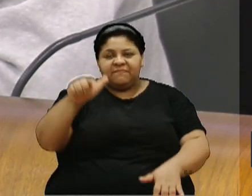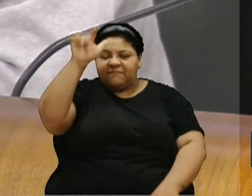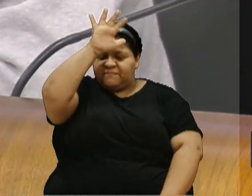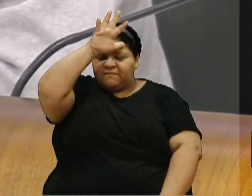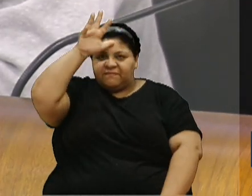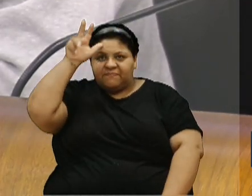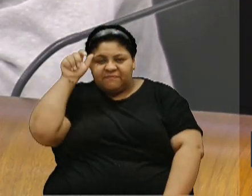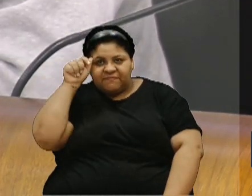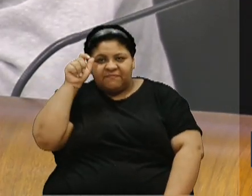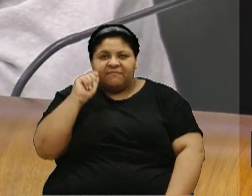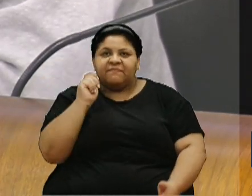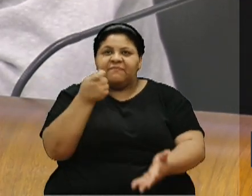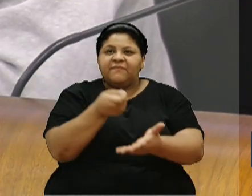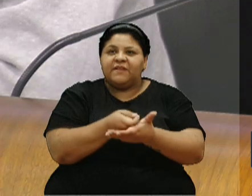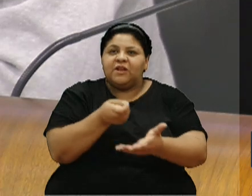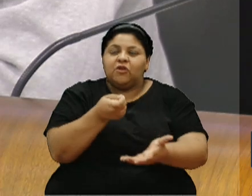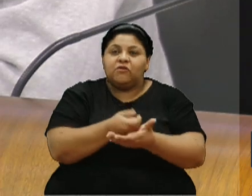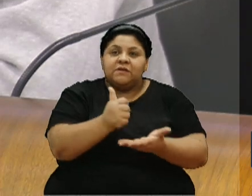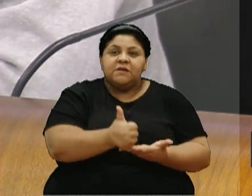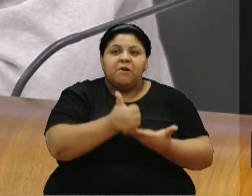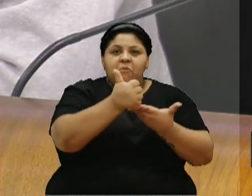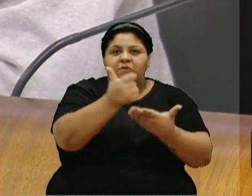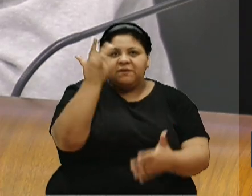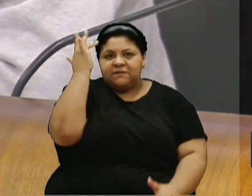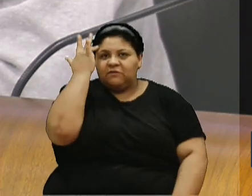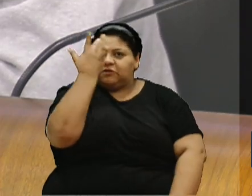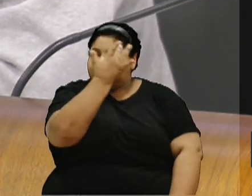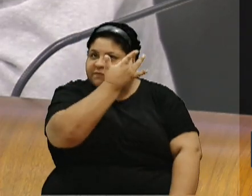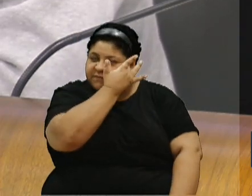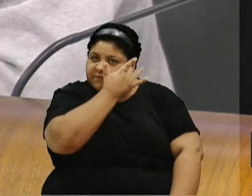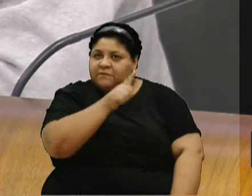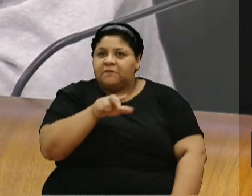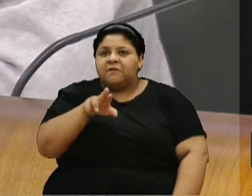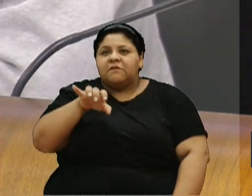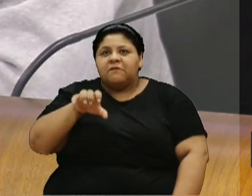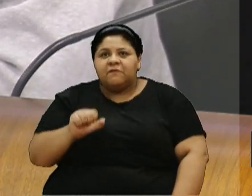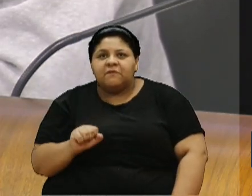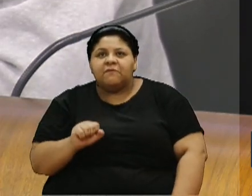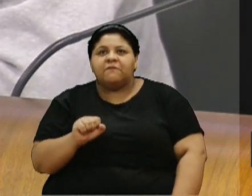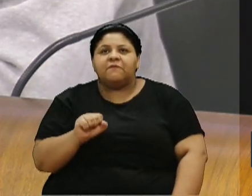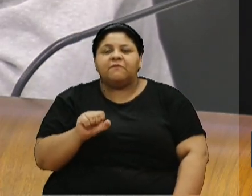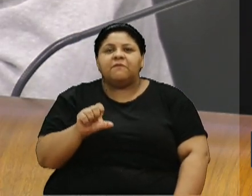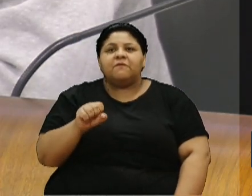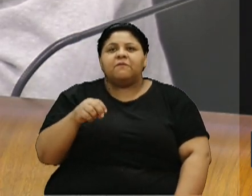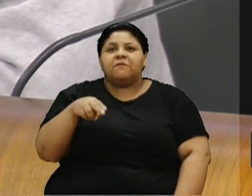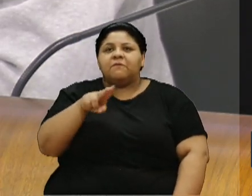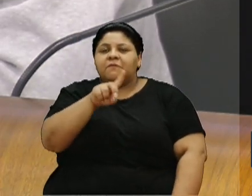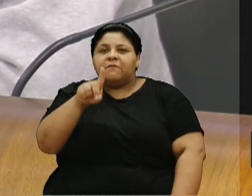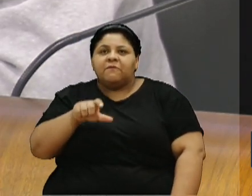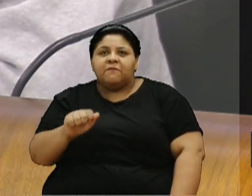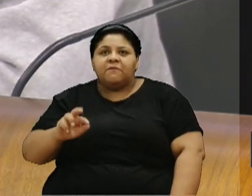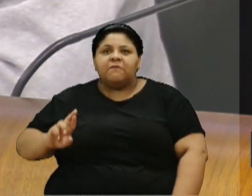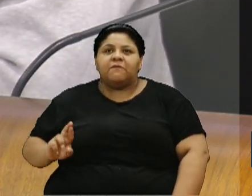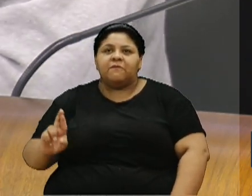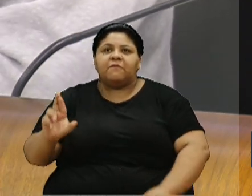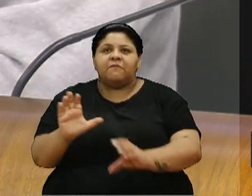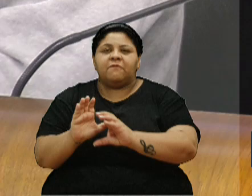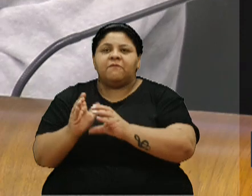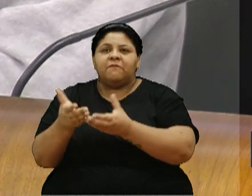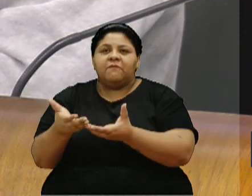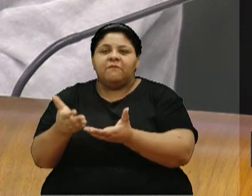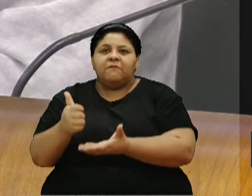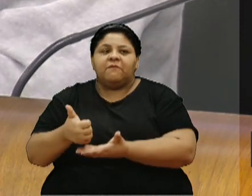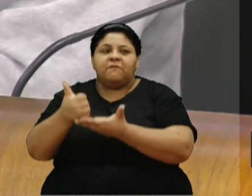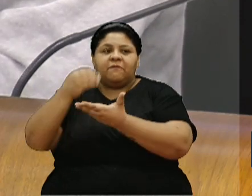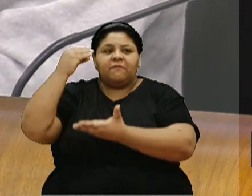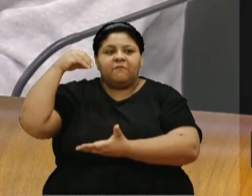Municipal da Luta Antimanicomial. O Luiz Henrique da Silva Souza, que representa o Conselho Regional de